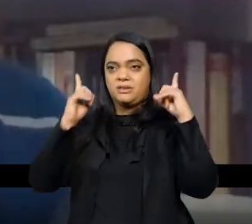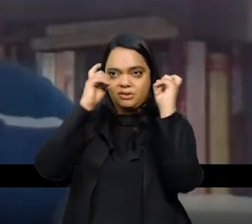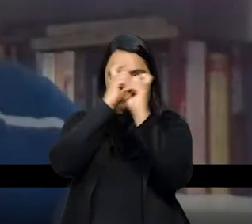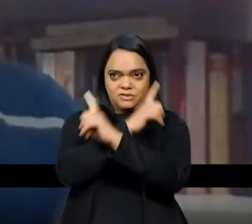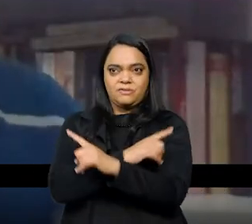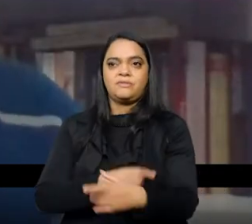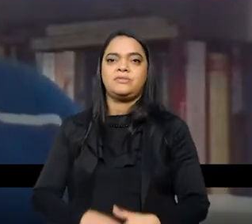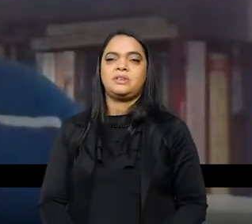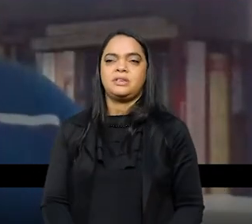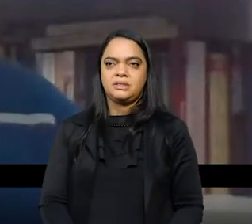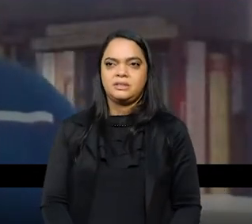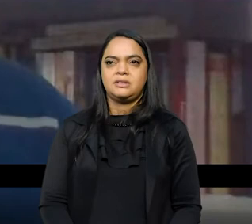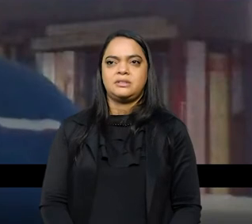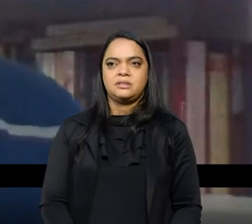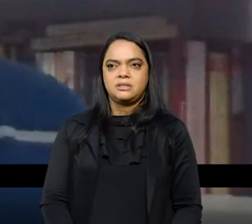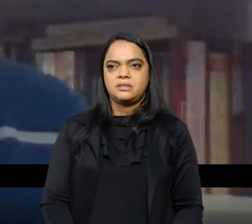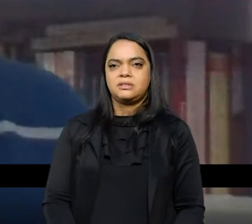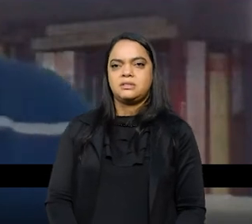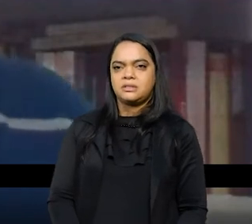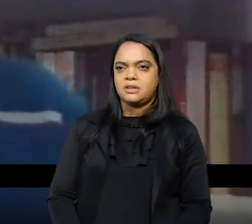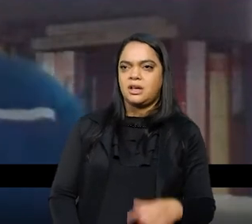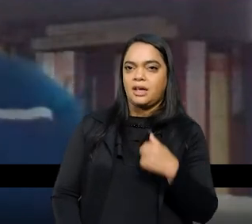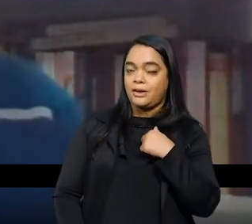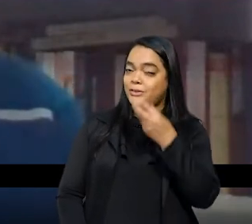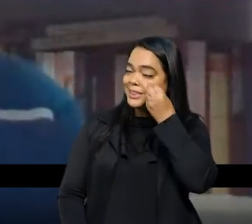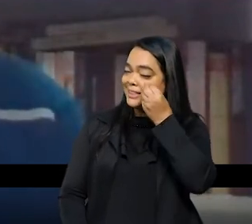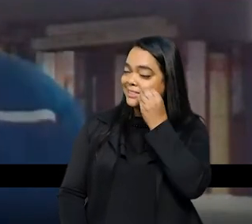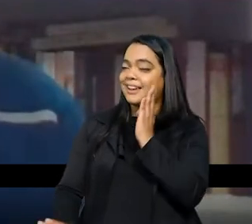que ali eu vou ver se eu acho alguma coisa